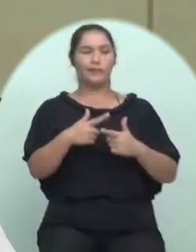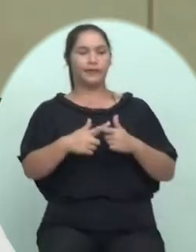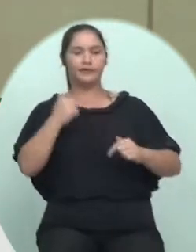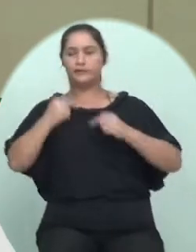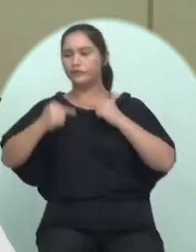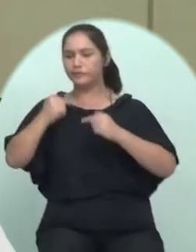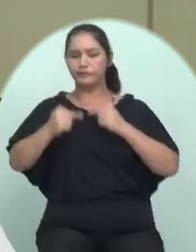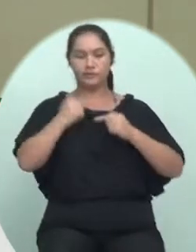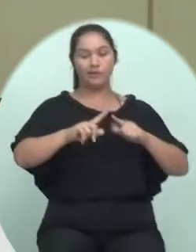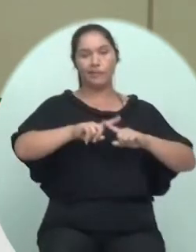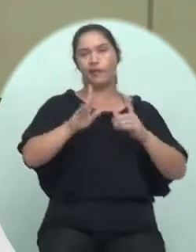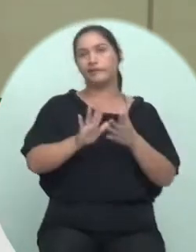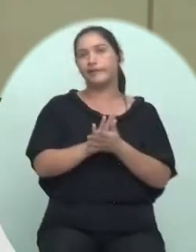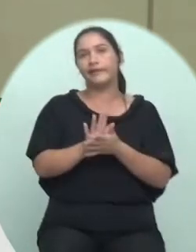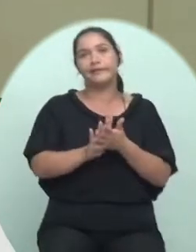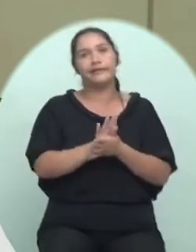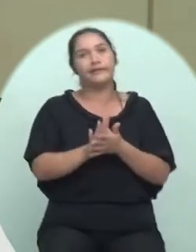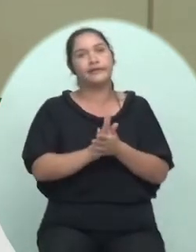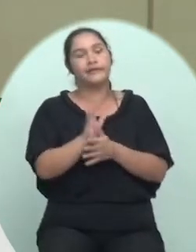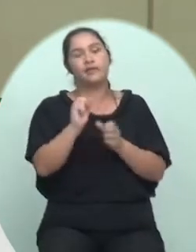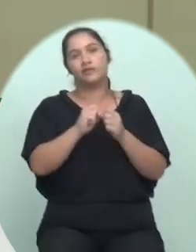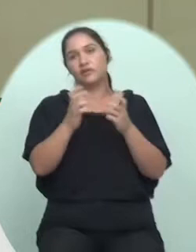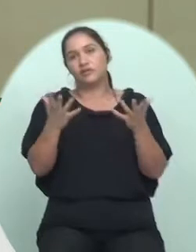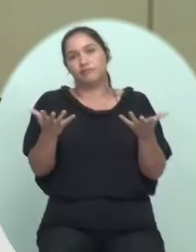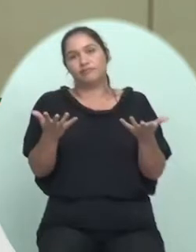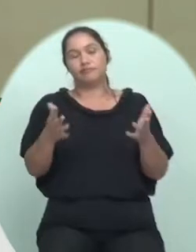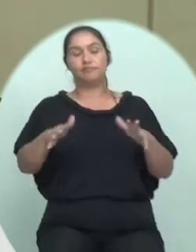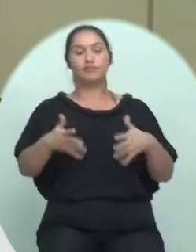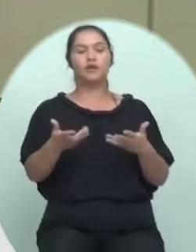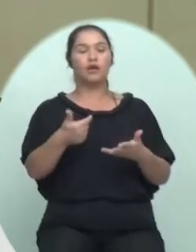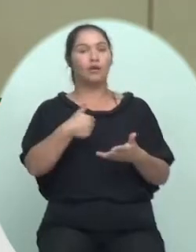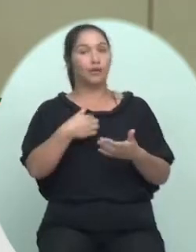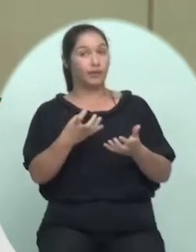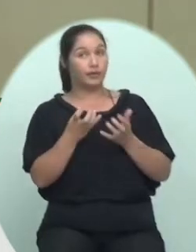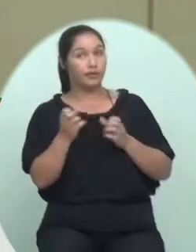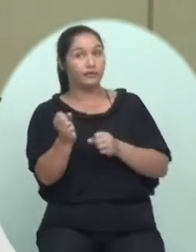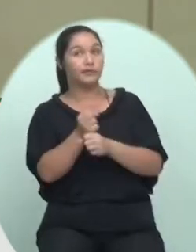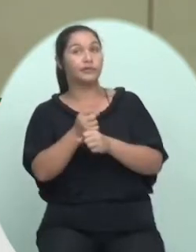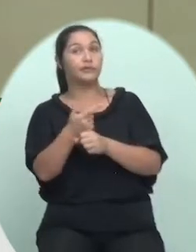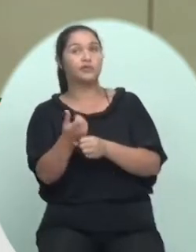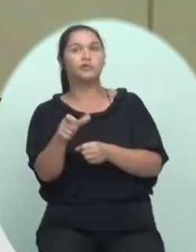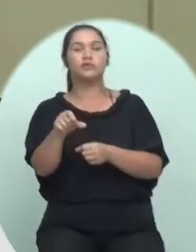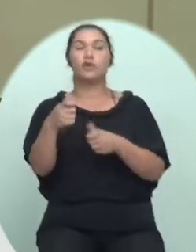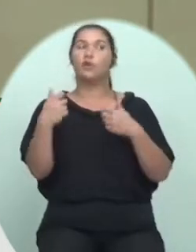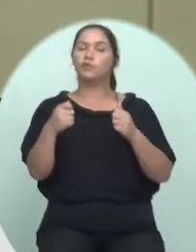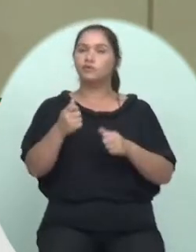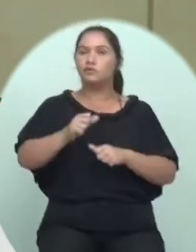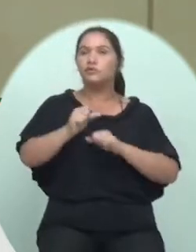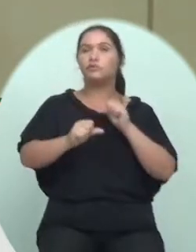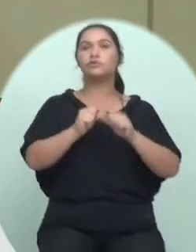ações. E eu acho que a gente tem que partir para as ações nesse ano, 2019,